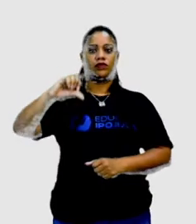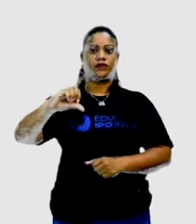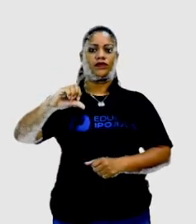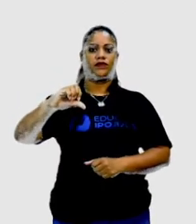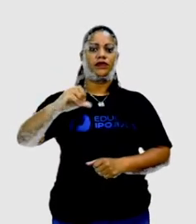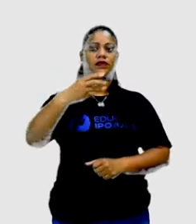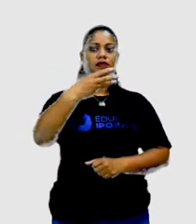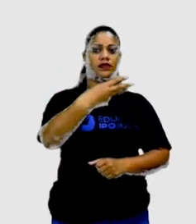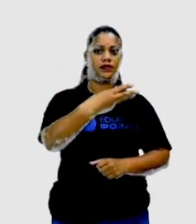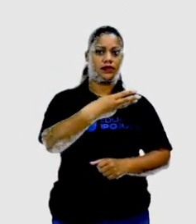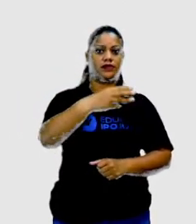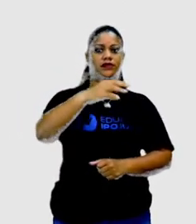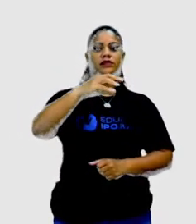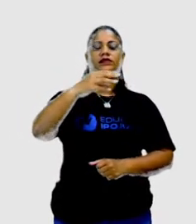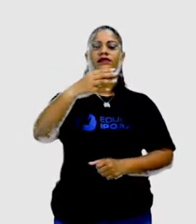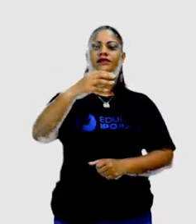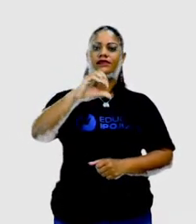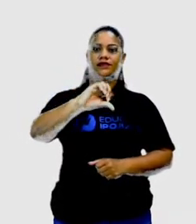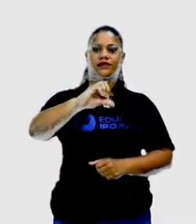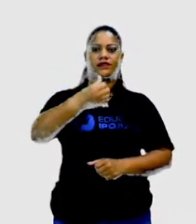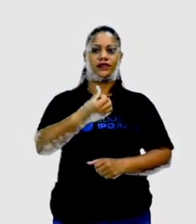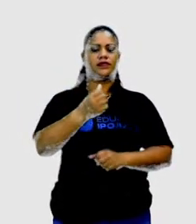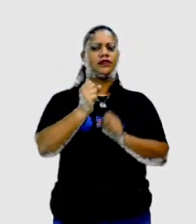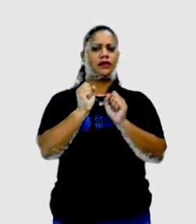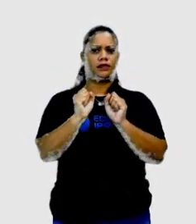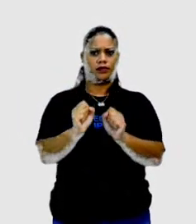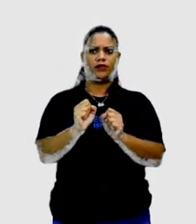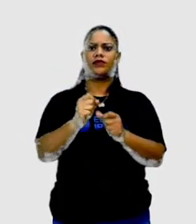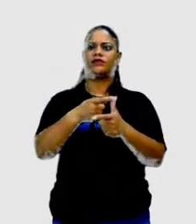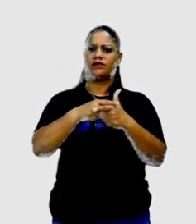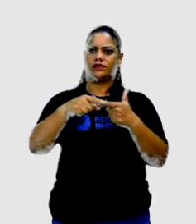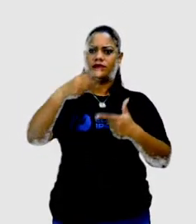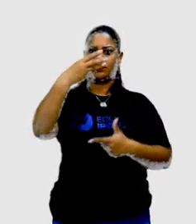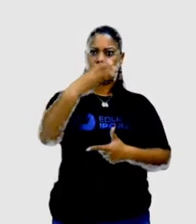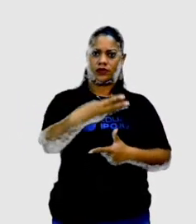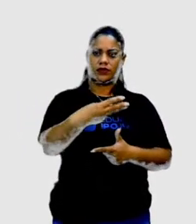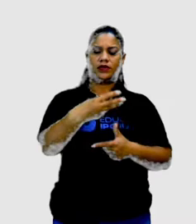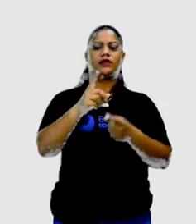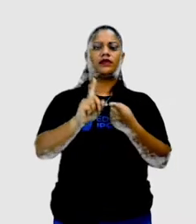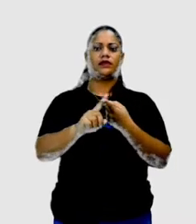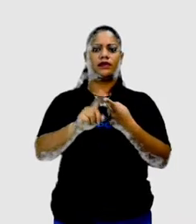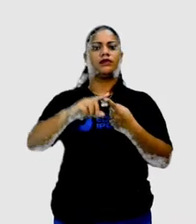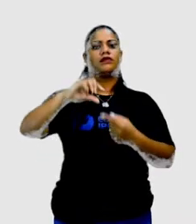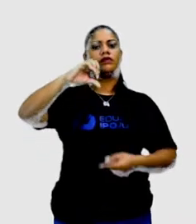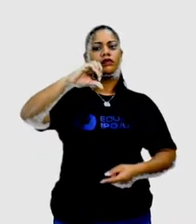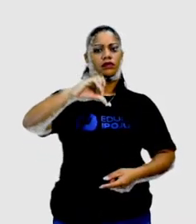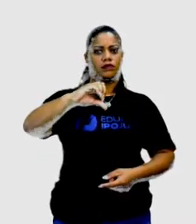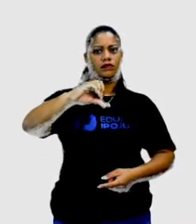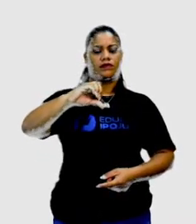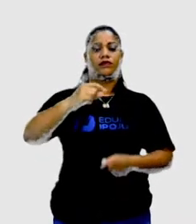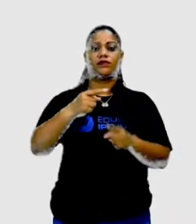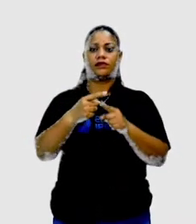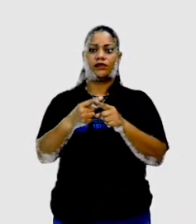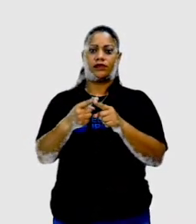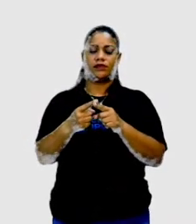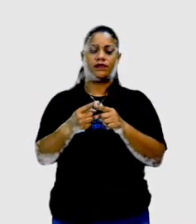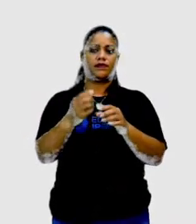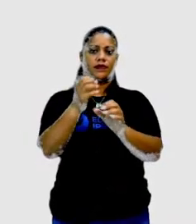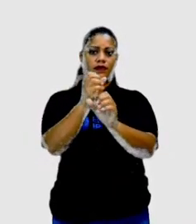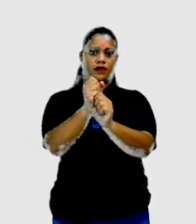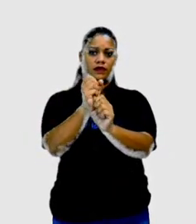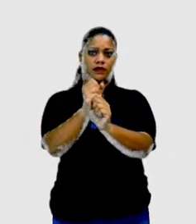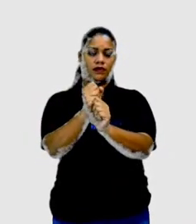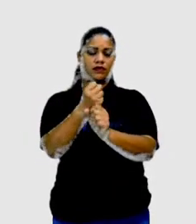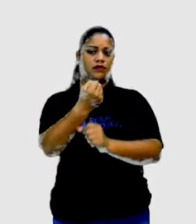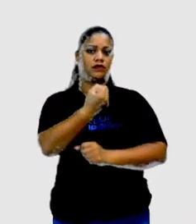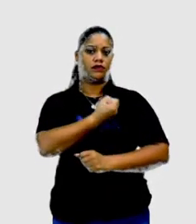396 pode ser dividido por 3, mas também pode ser dividido por 9. Por quê? Se a soma